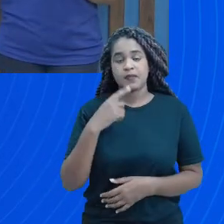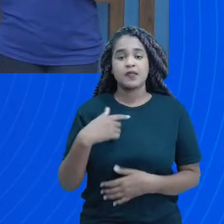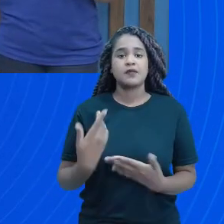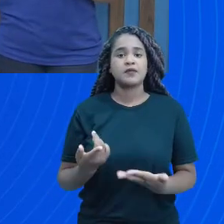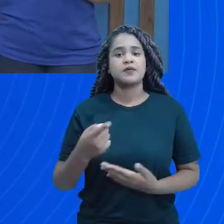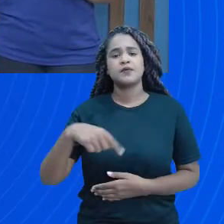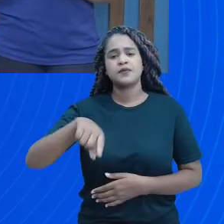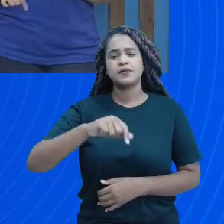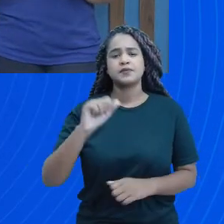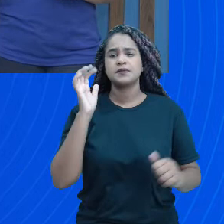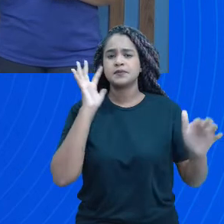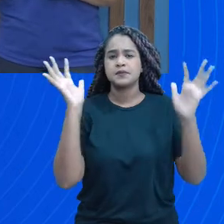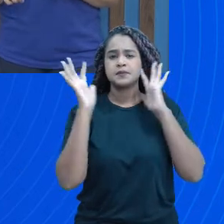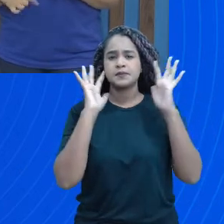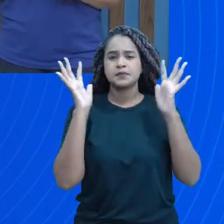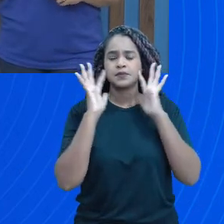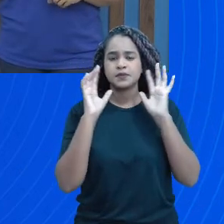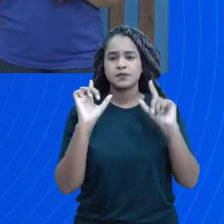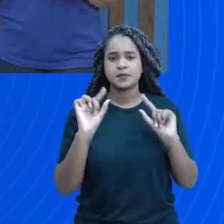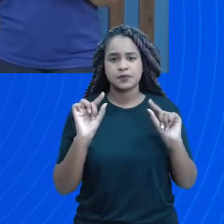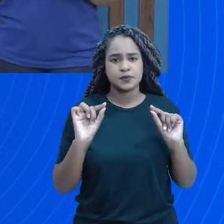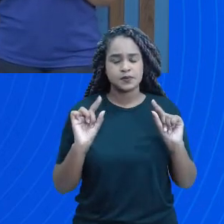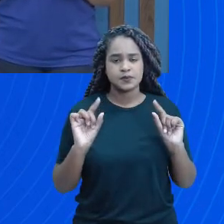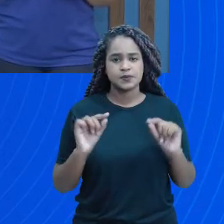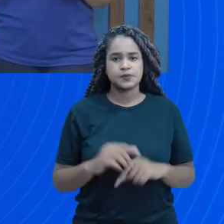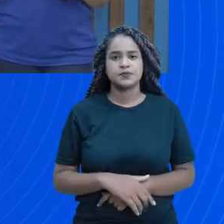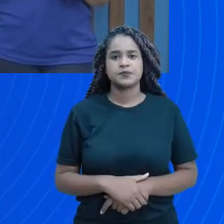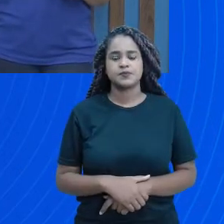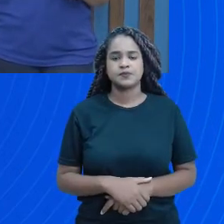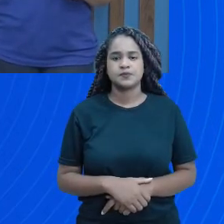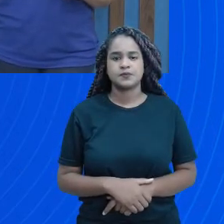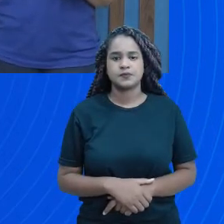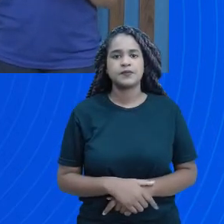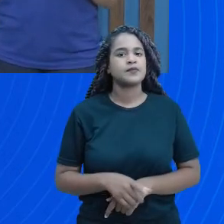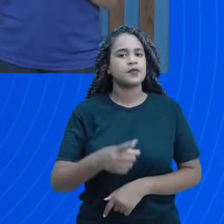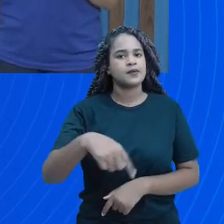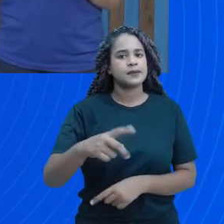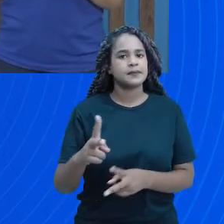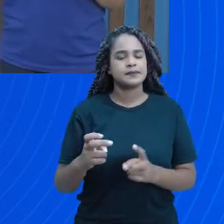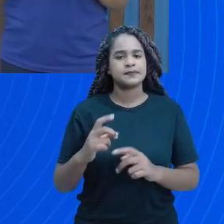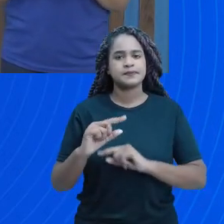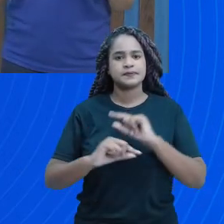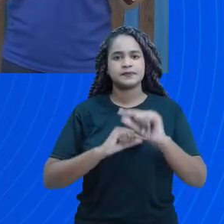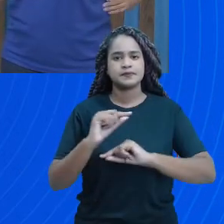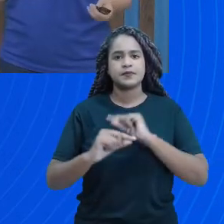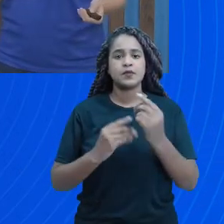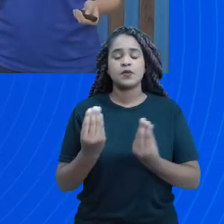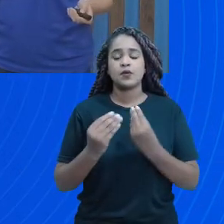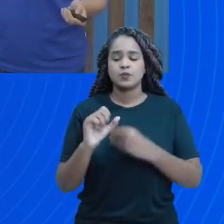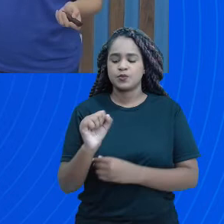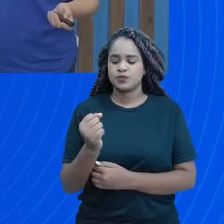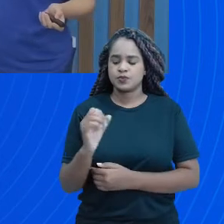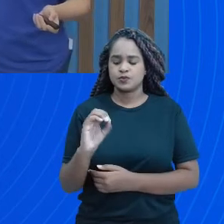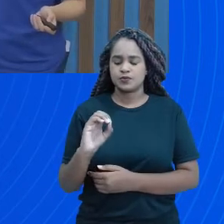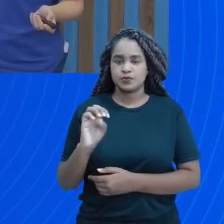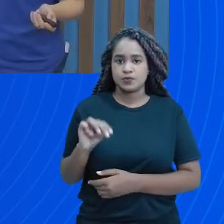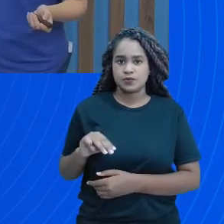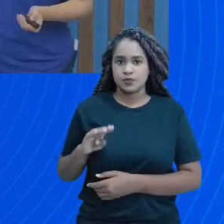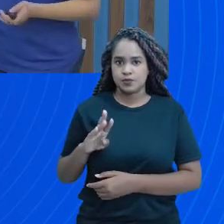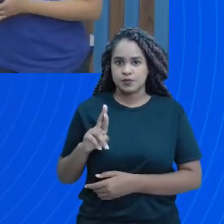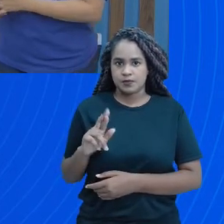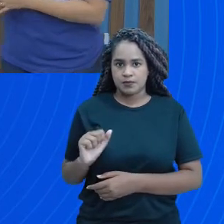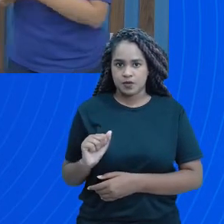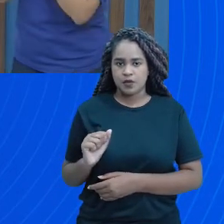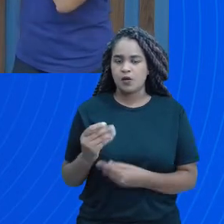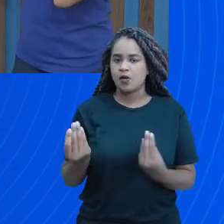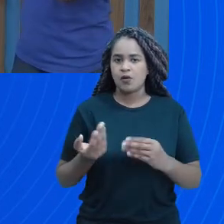você imaginar, a gente já está trazendo outra habilidade aí para você de perceber qual que seria essa sombra aí sendo formada, né?